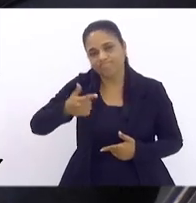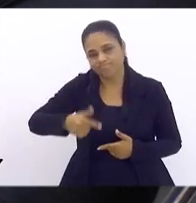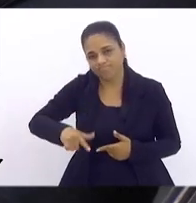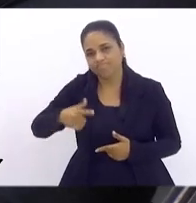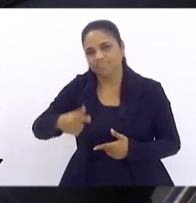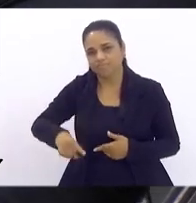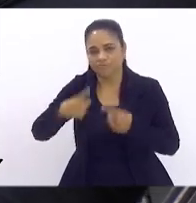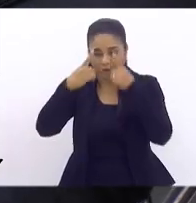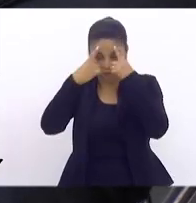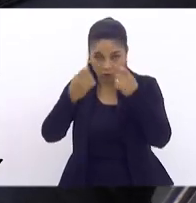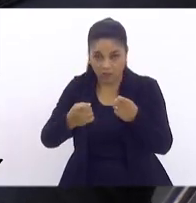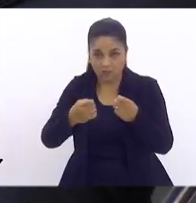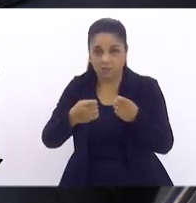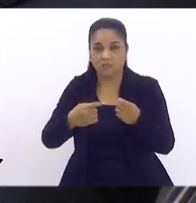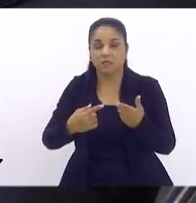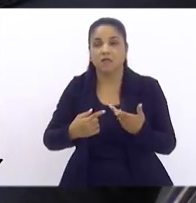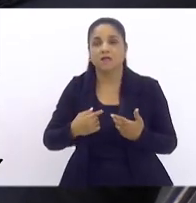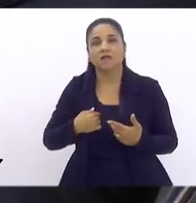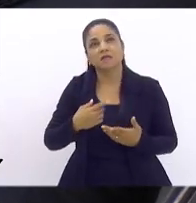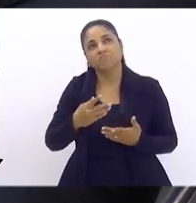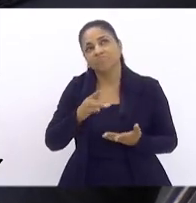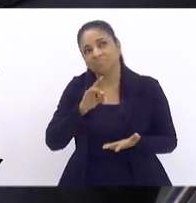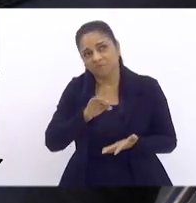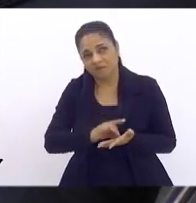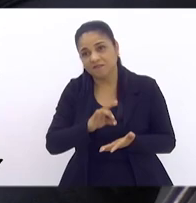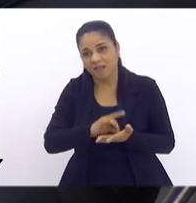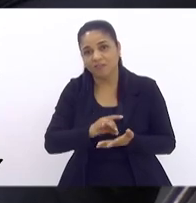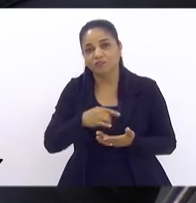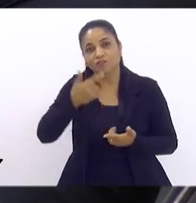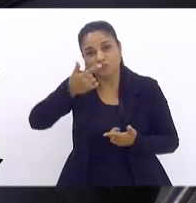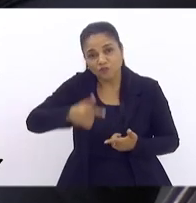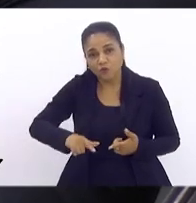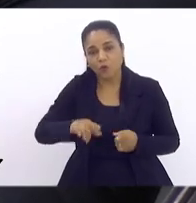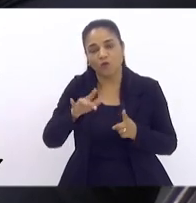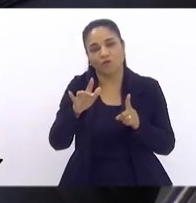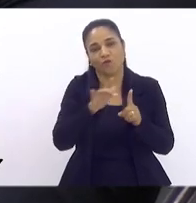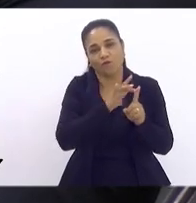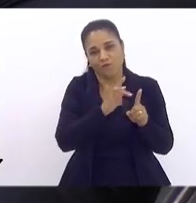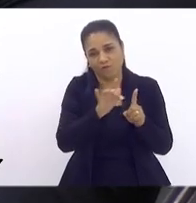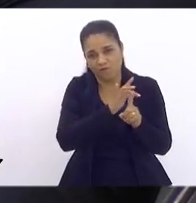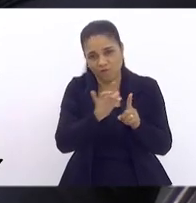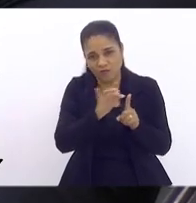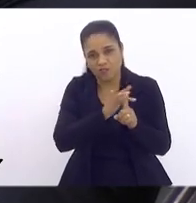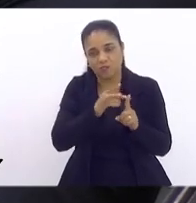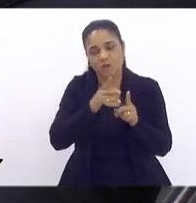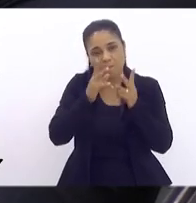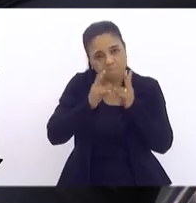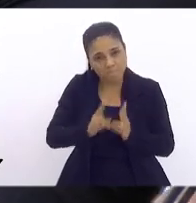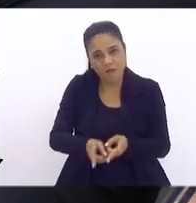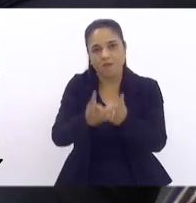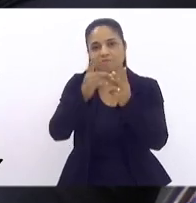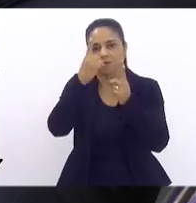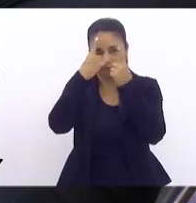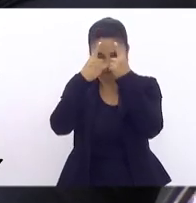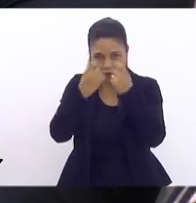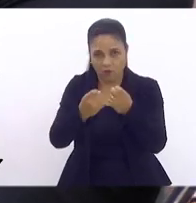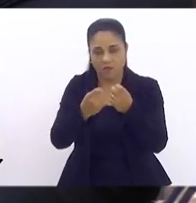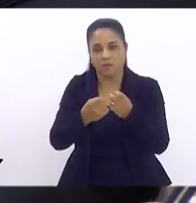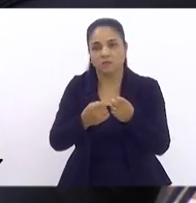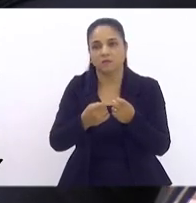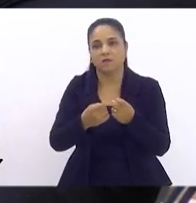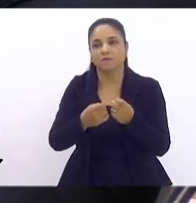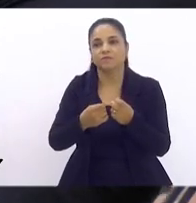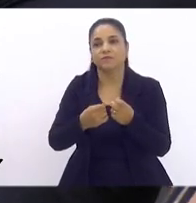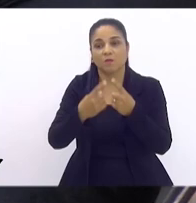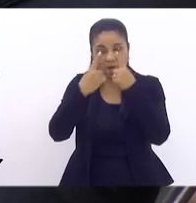né na verdade não é nem reviver é novamente ser vítima daquela violência né é o tempo todo